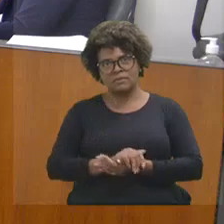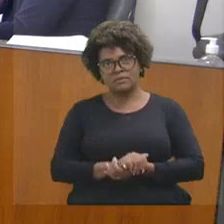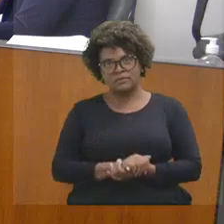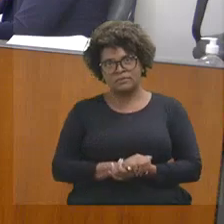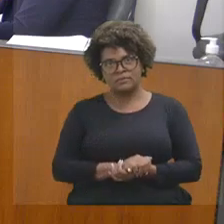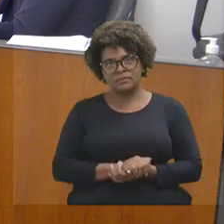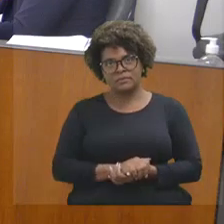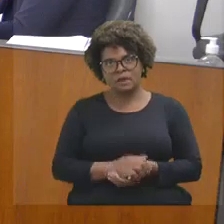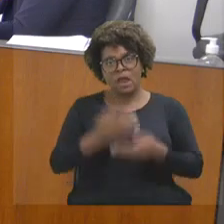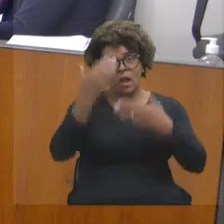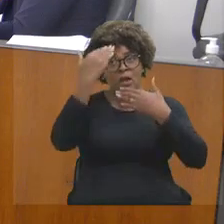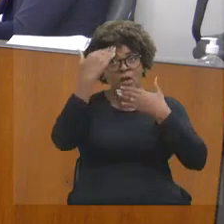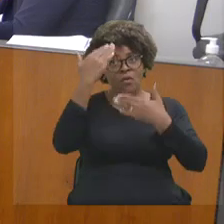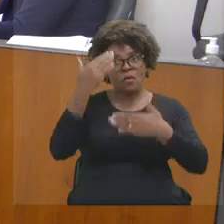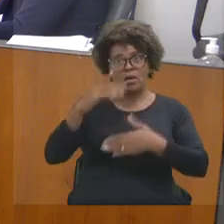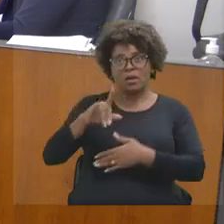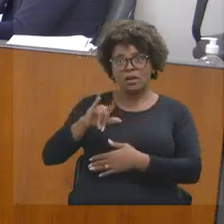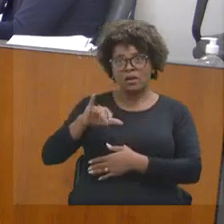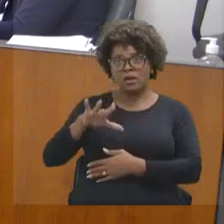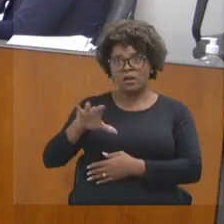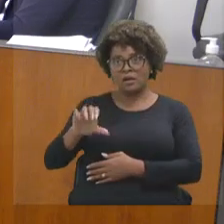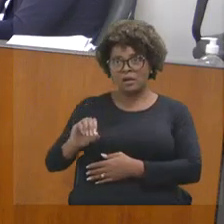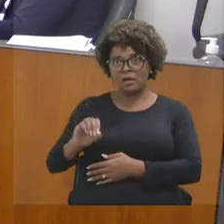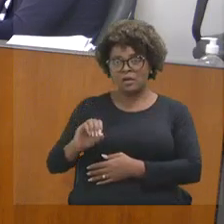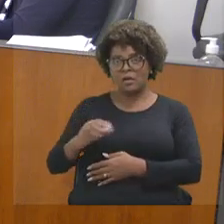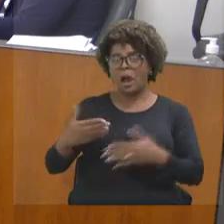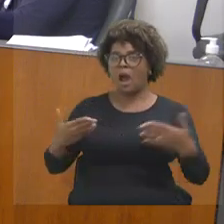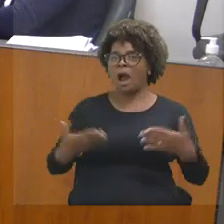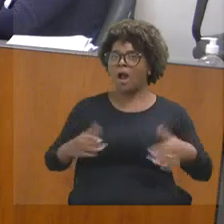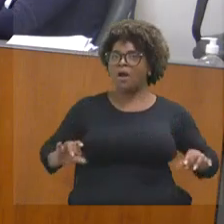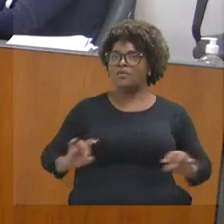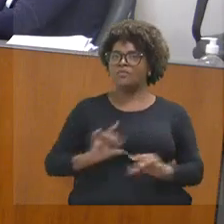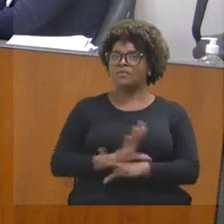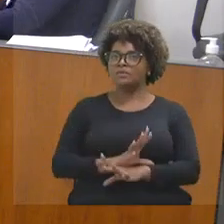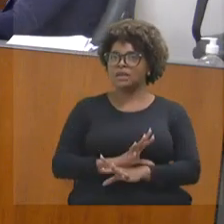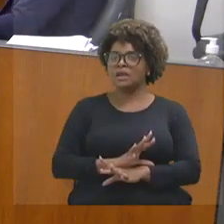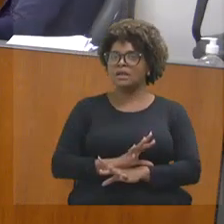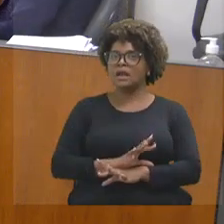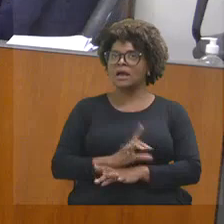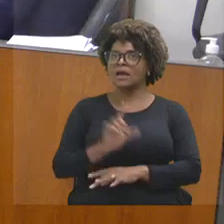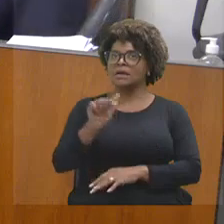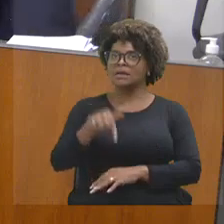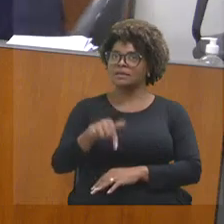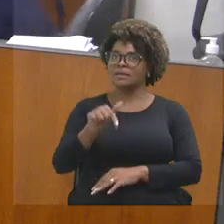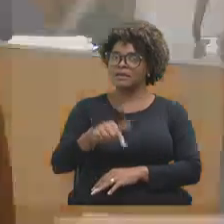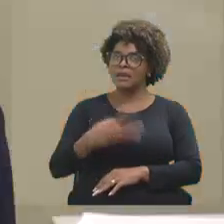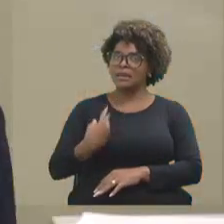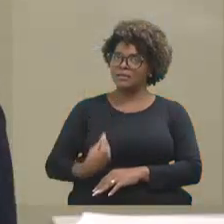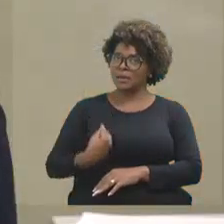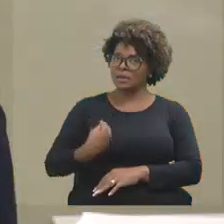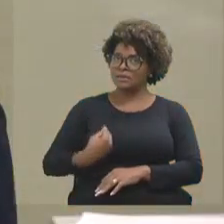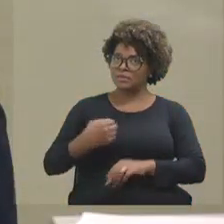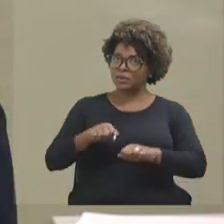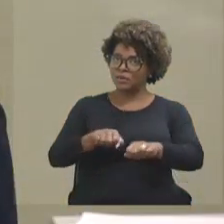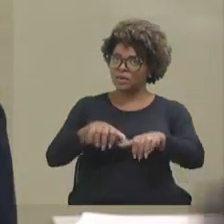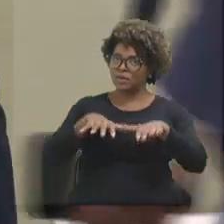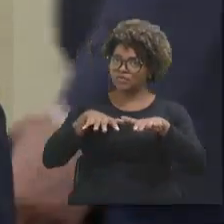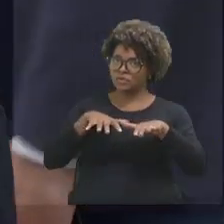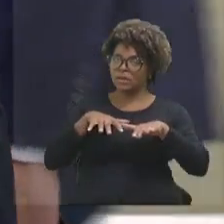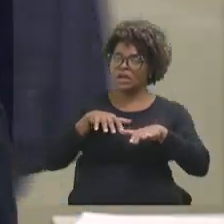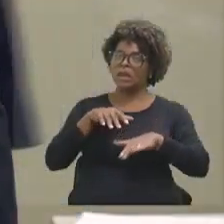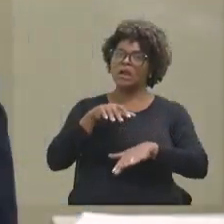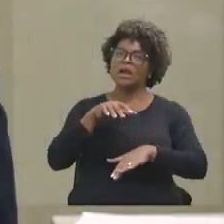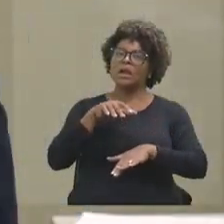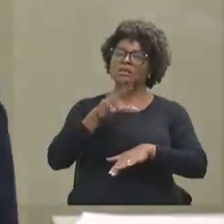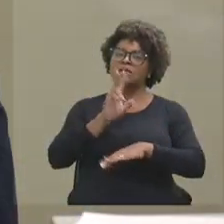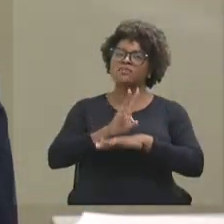Obrigado Fábio agora antes de encerrar como participou aqui do nosso audiência fiscaliza mais o